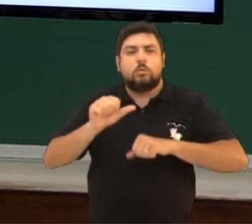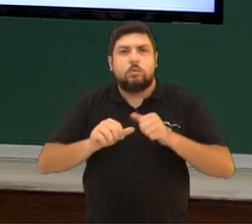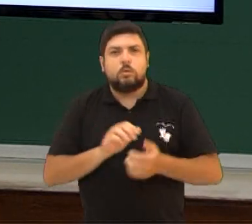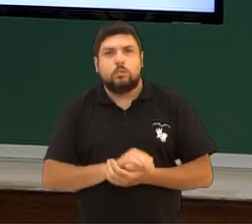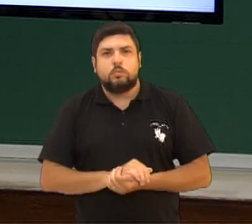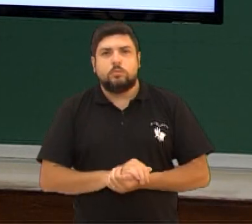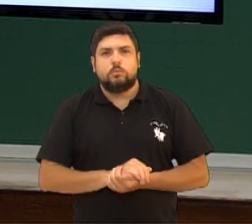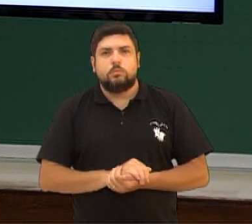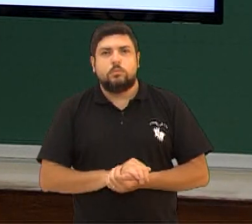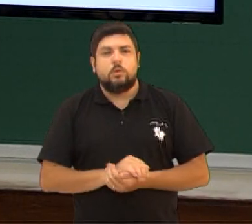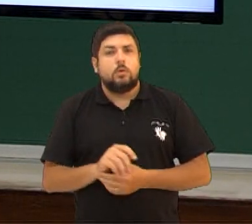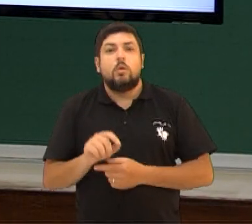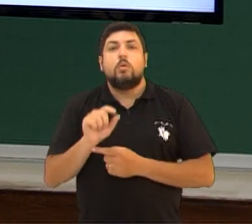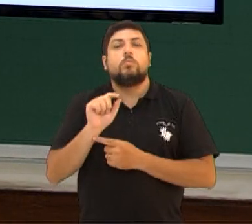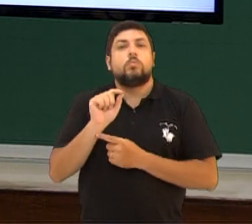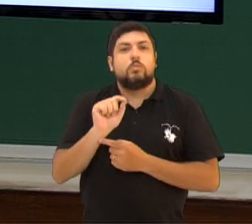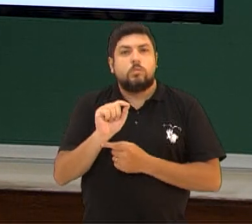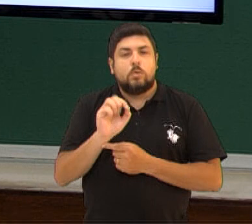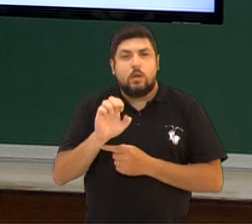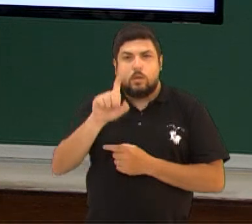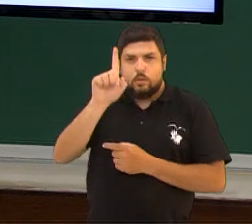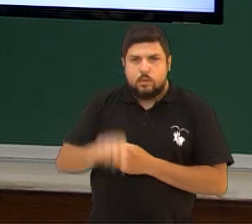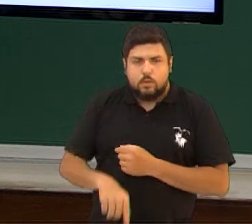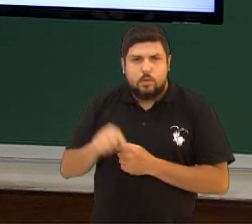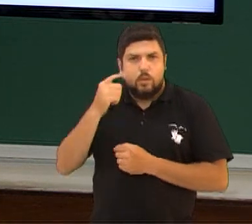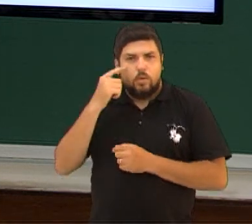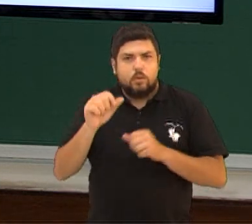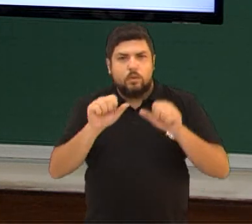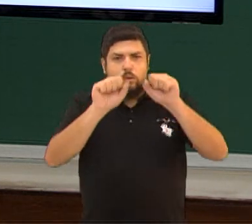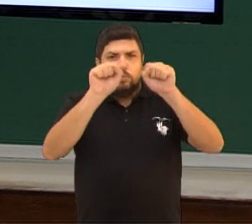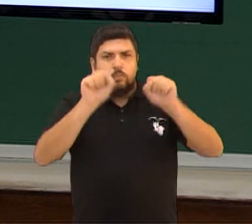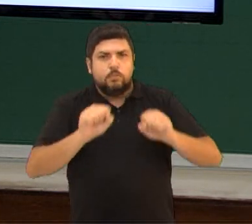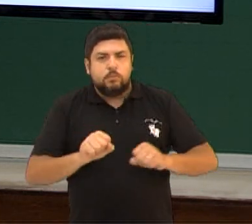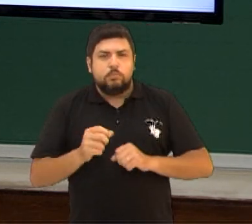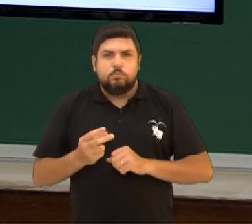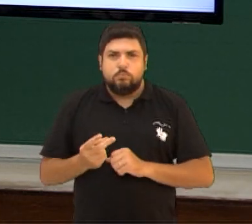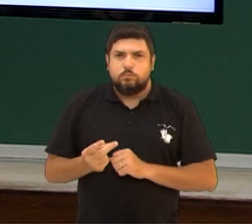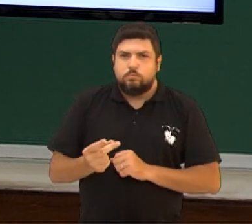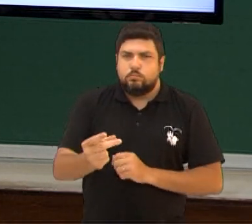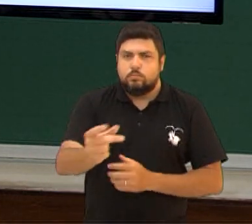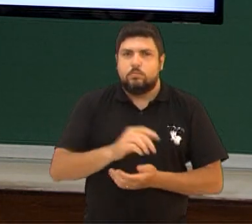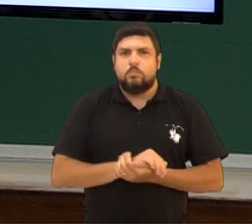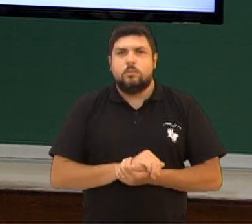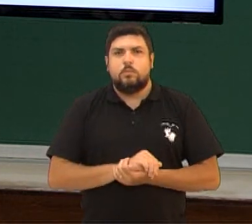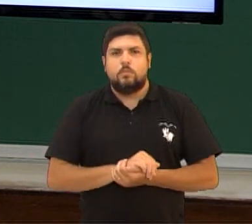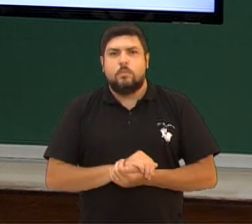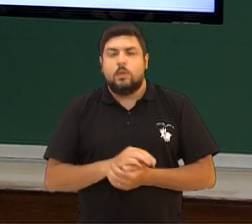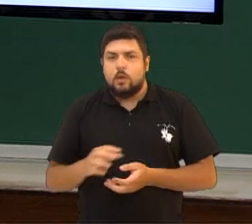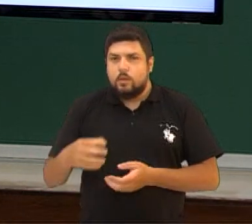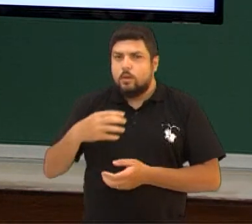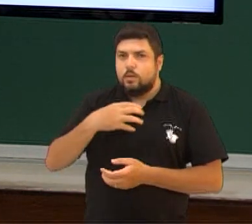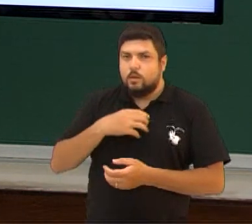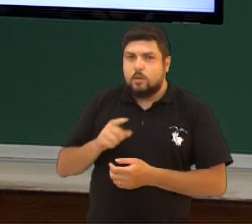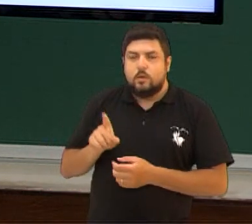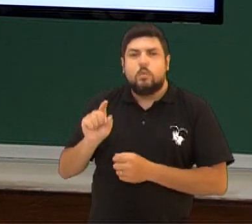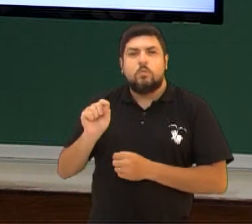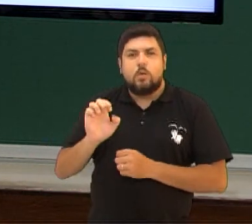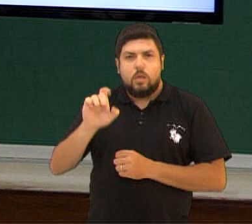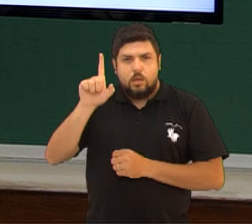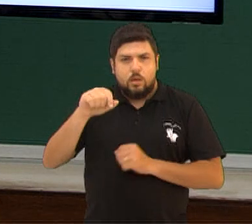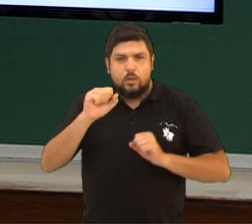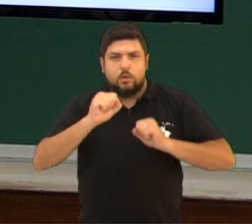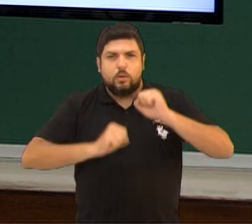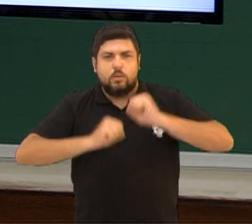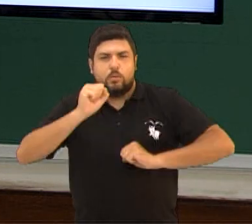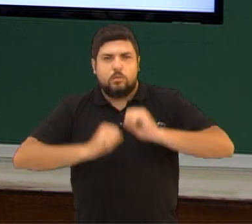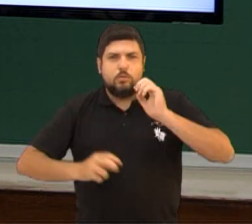vista da manutenção e do prolongamento do sistema. Este mecanismo é denominado indústria cultural. Então, o que é